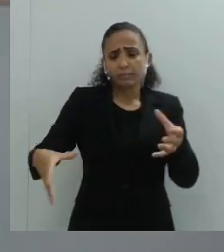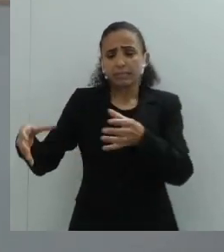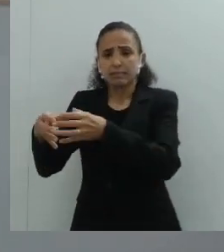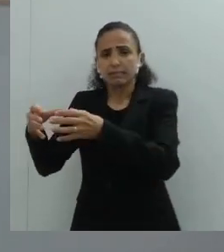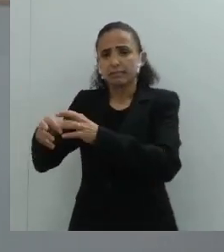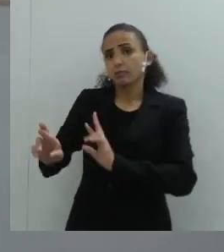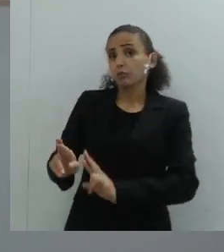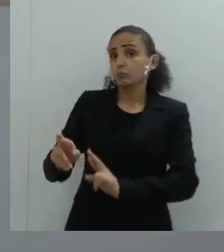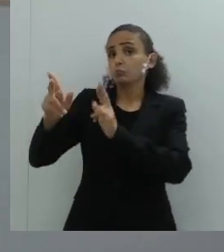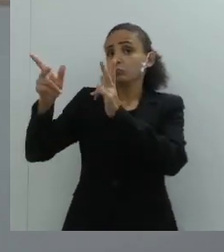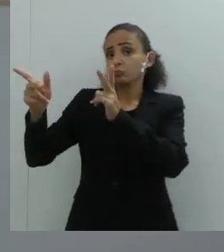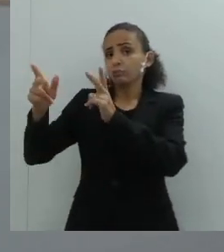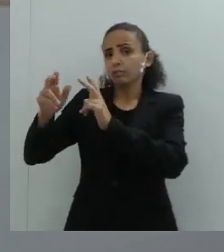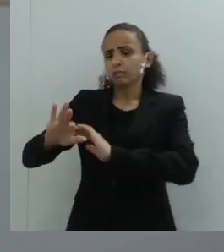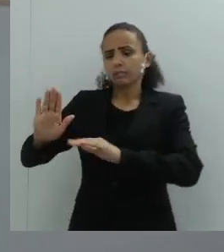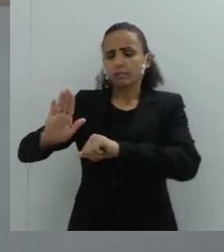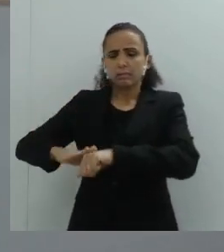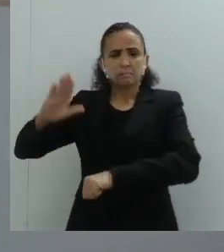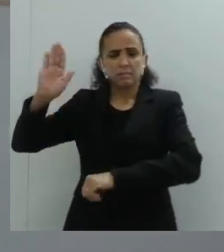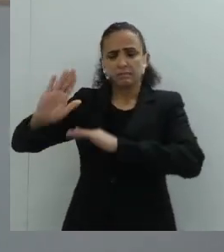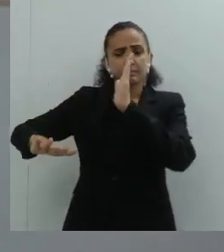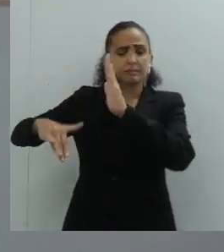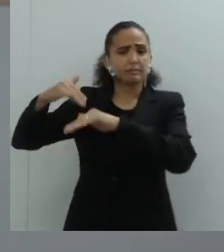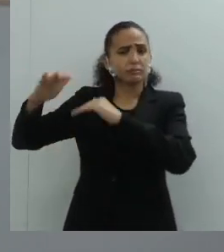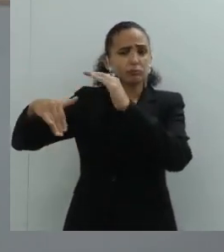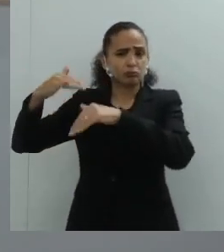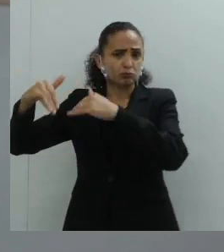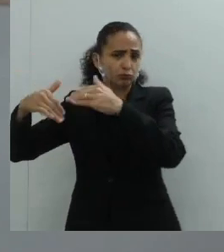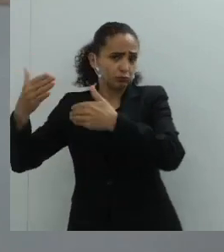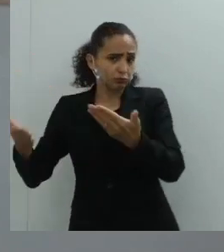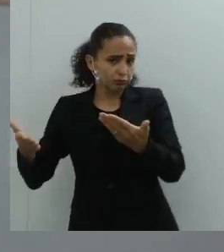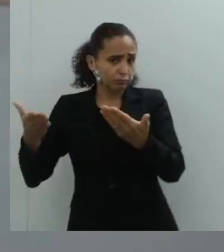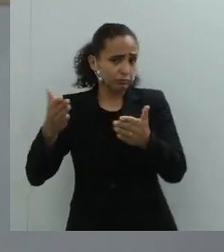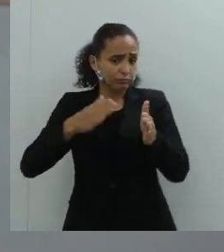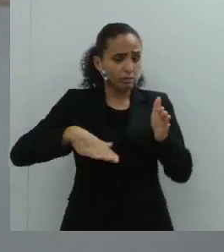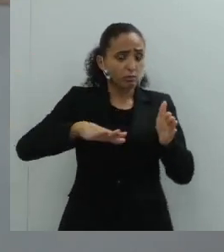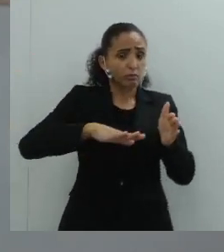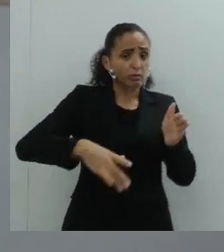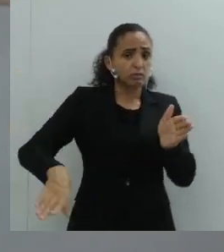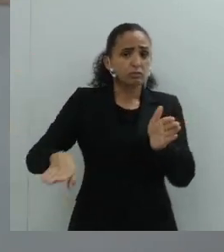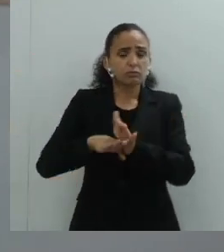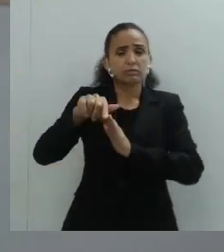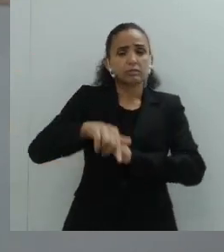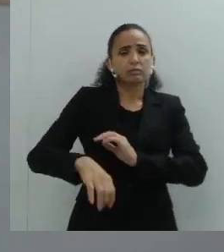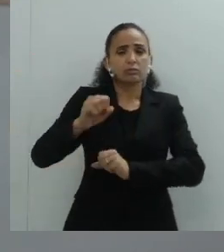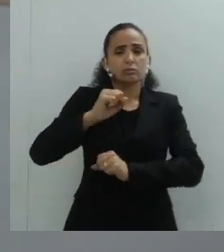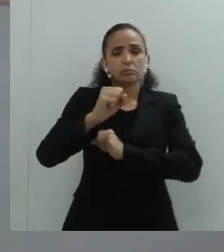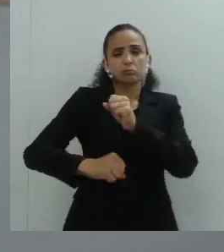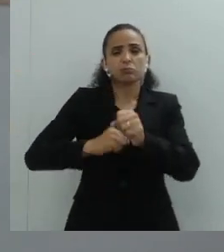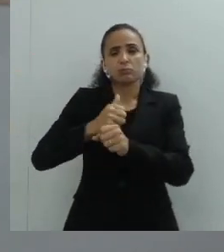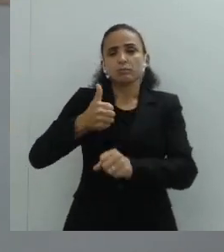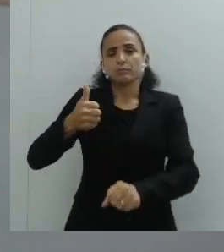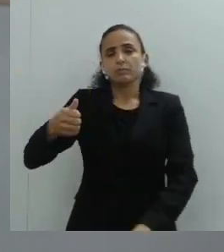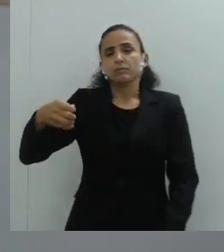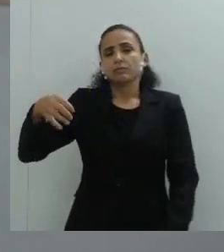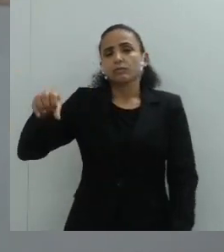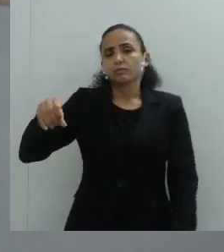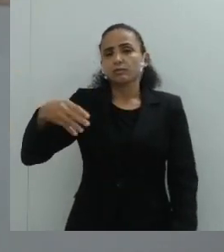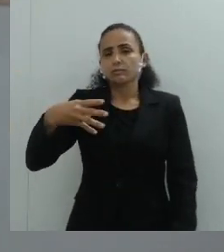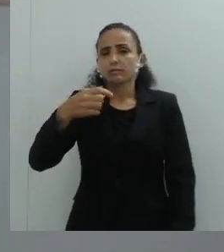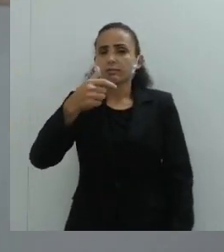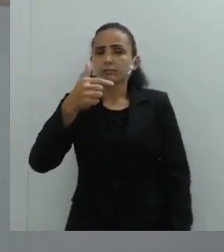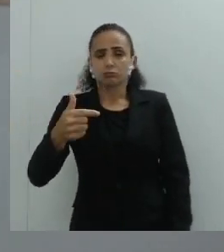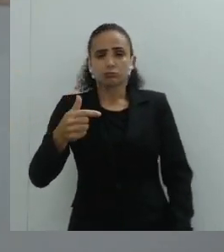eles viram na ilha do Caribe, né, que é as Ilhas das Antilhas, quando ele chega em 1492. E ele viu um